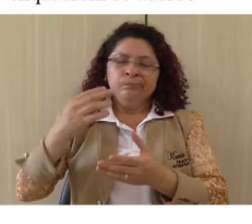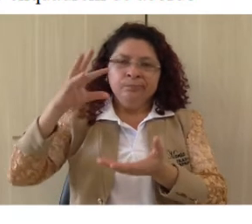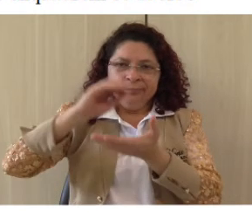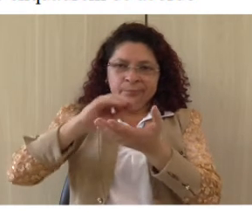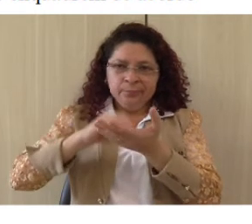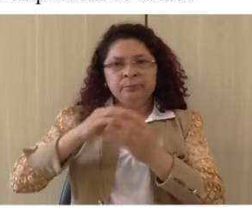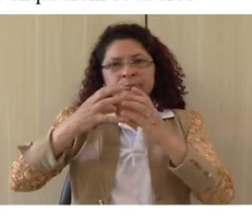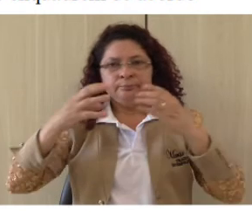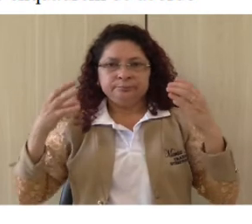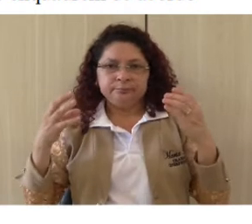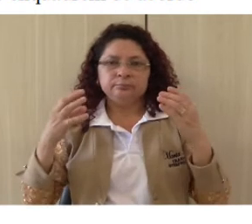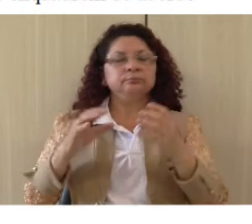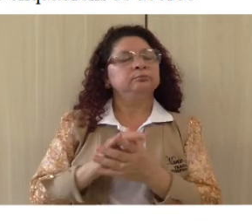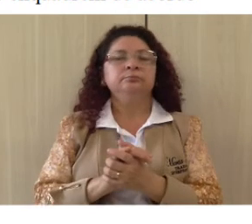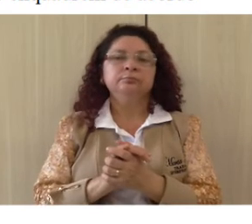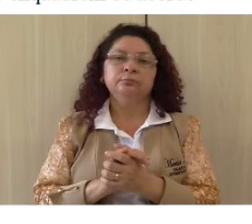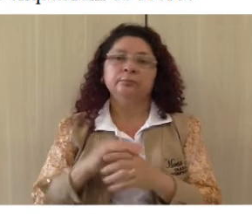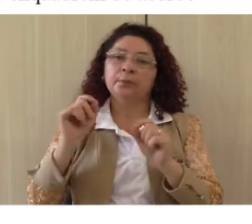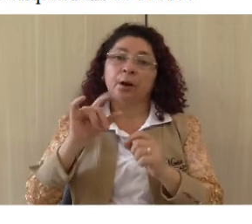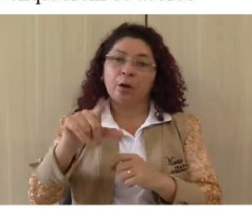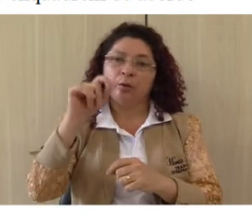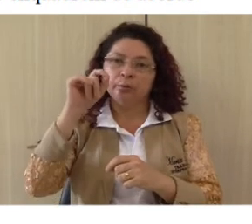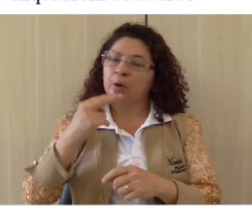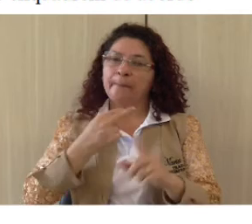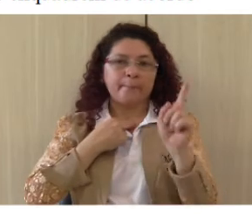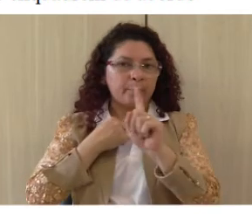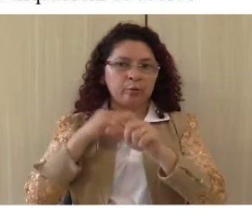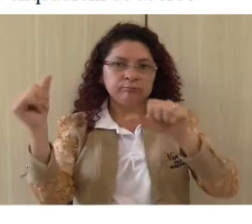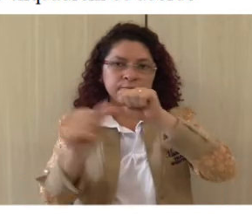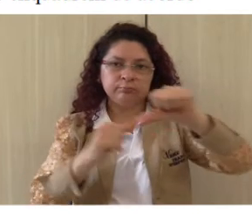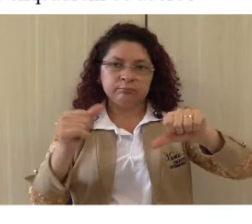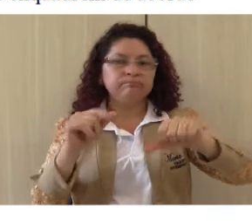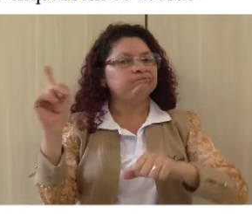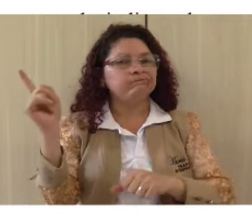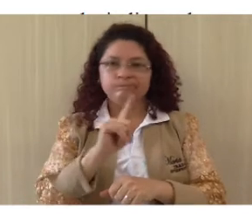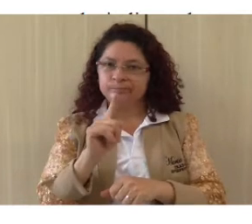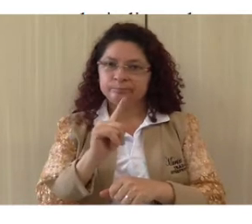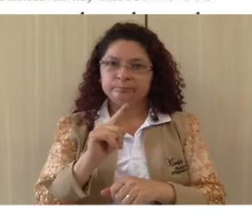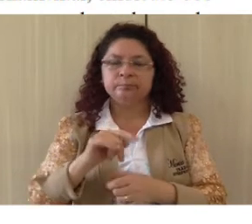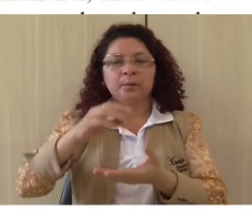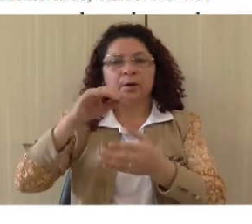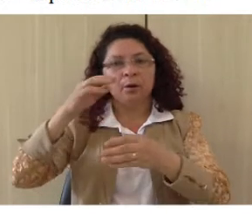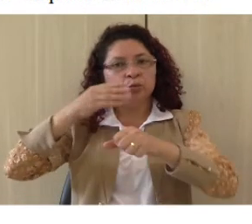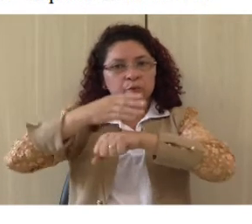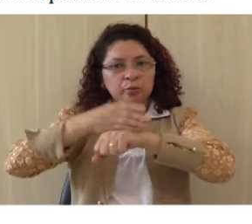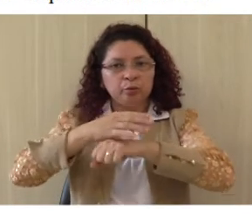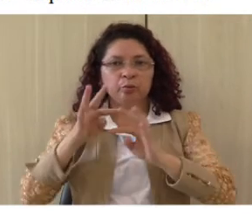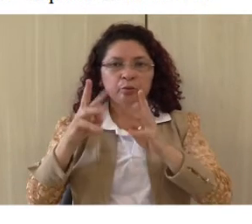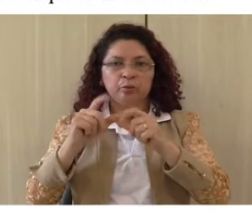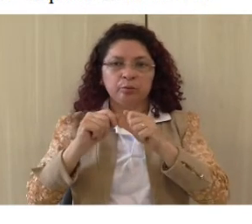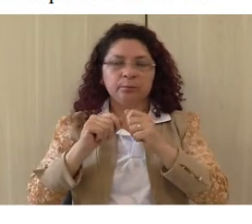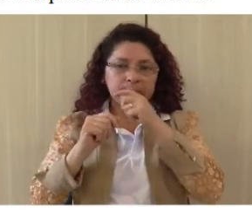de ampla concorrência, sendo que esta opção não poderá ser alterada durante o processo seletivo.